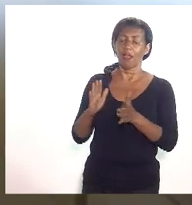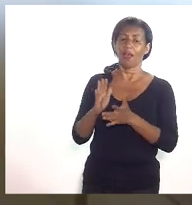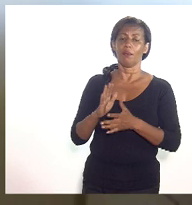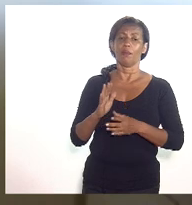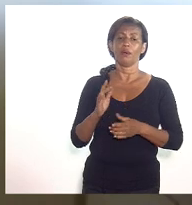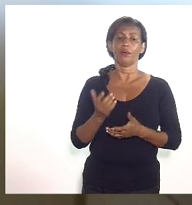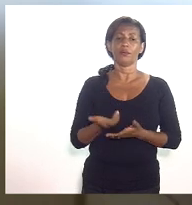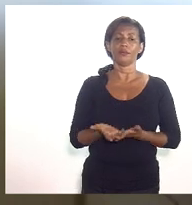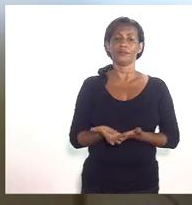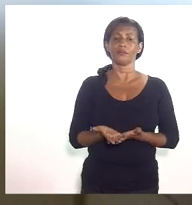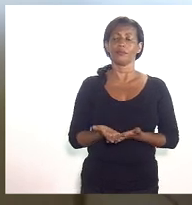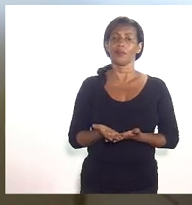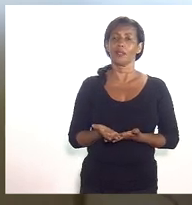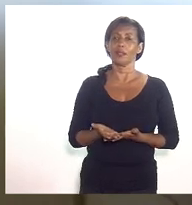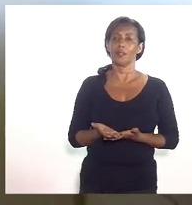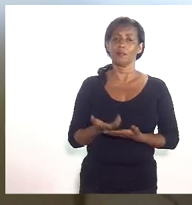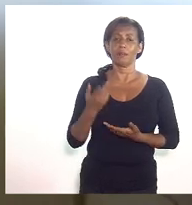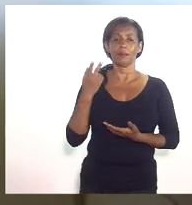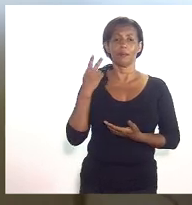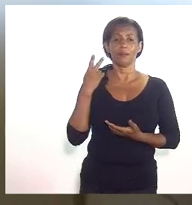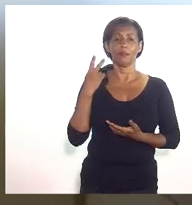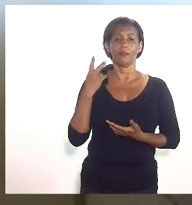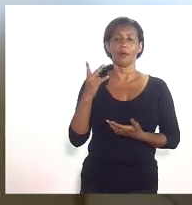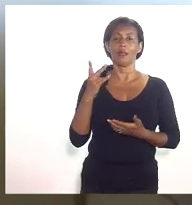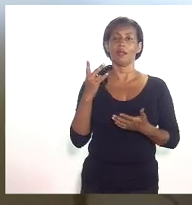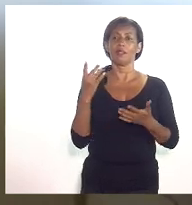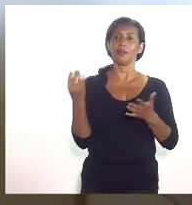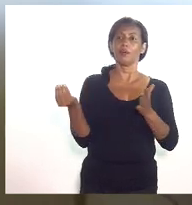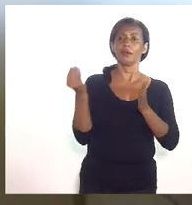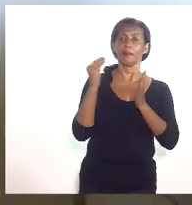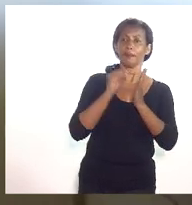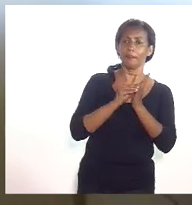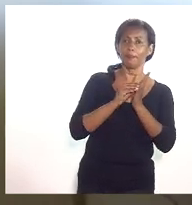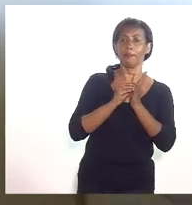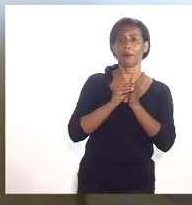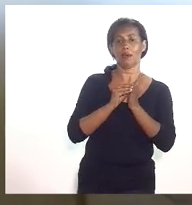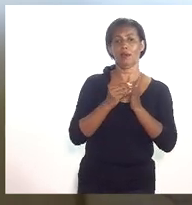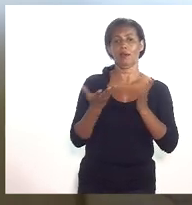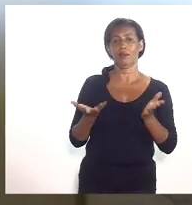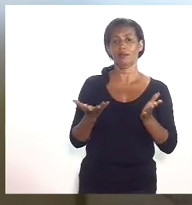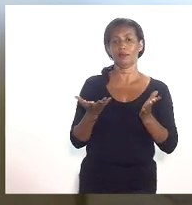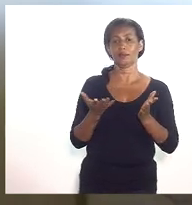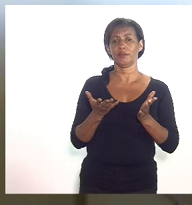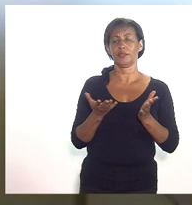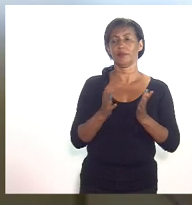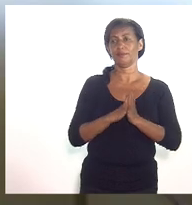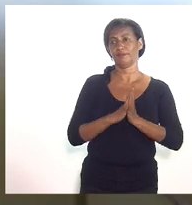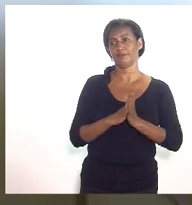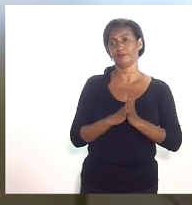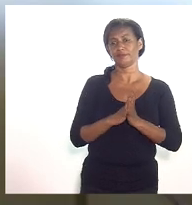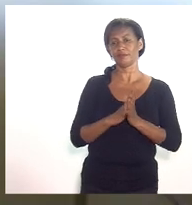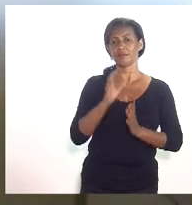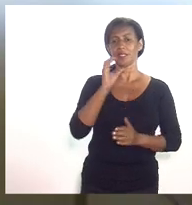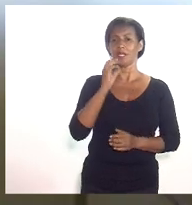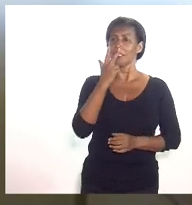apelando para que seja colocado em pauta seu parecer. Aí no plenário, parecer oral, aquela